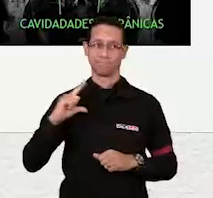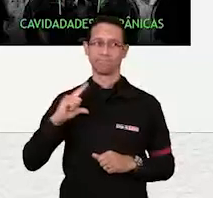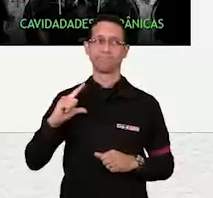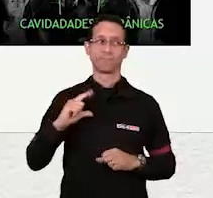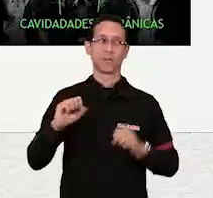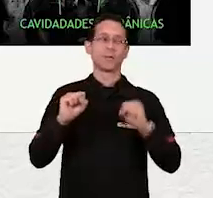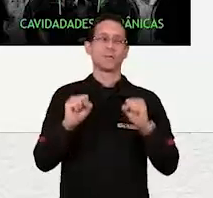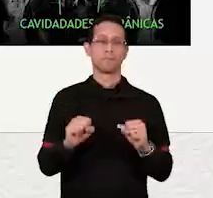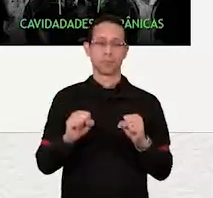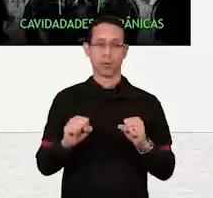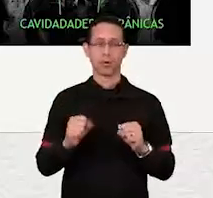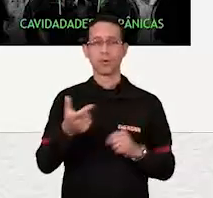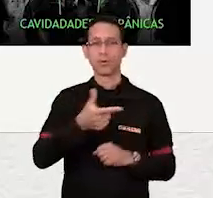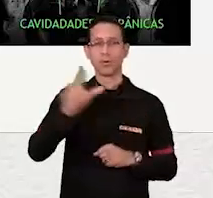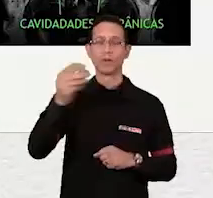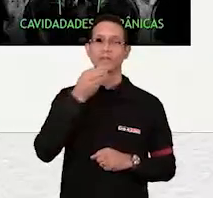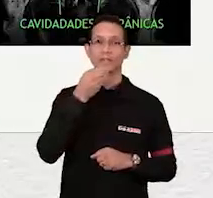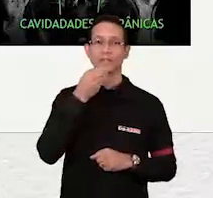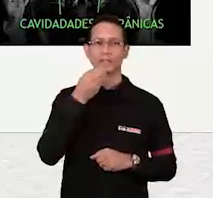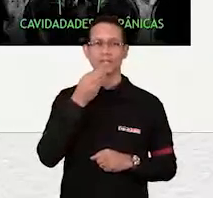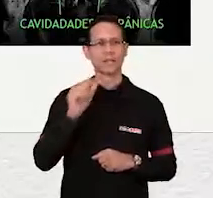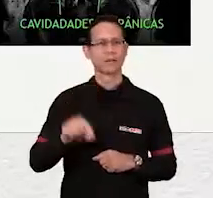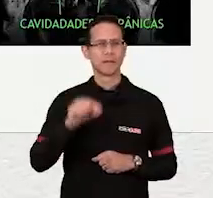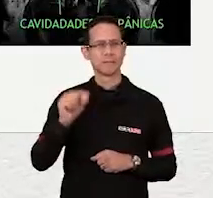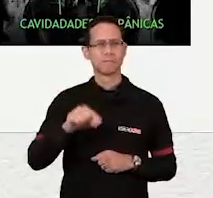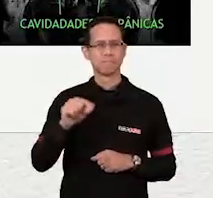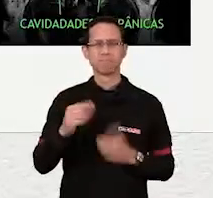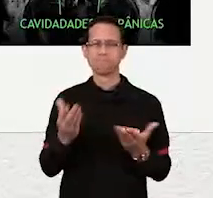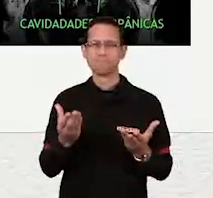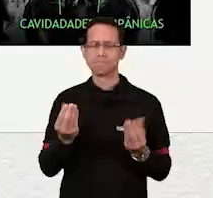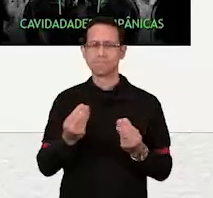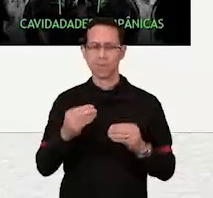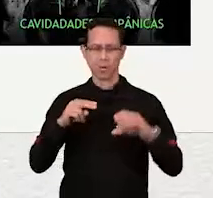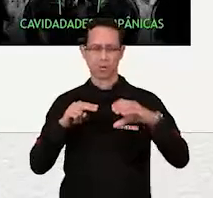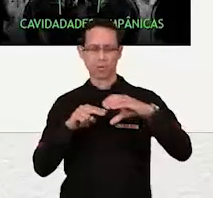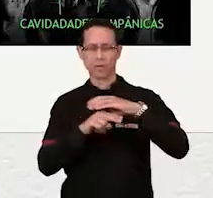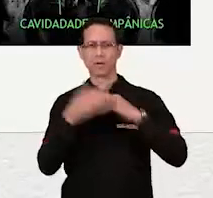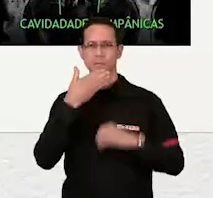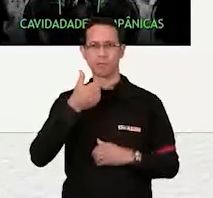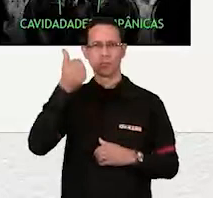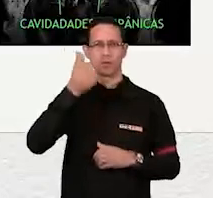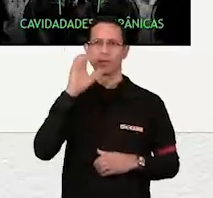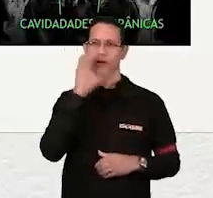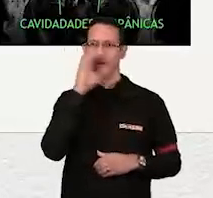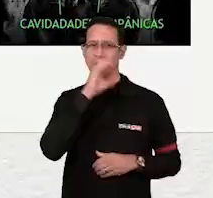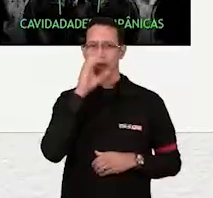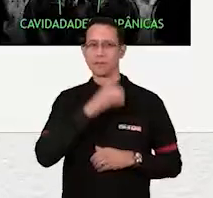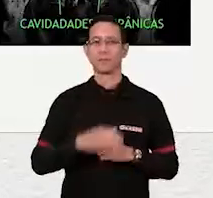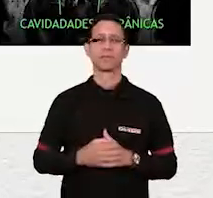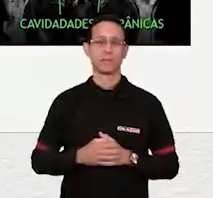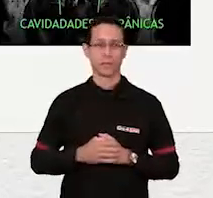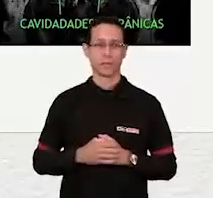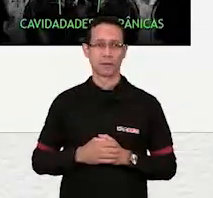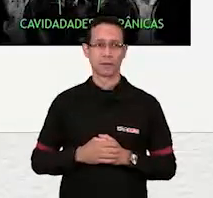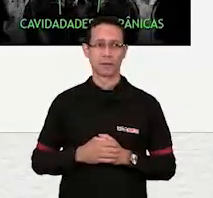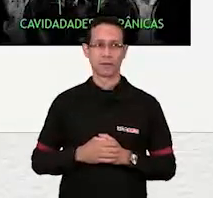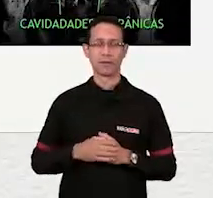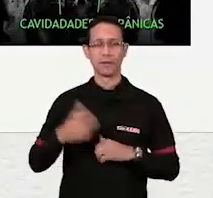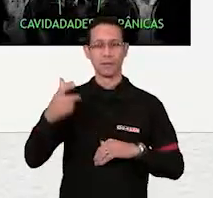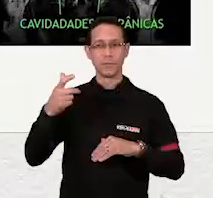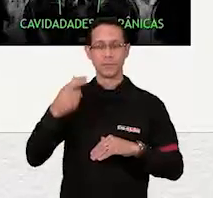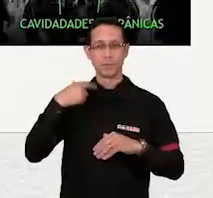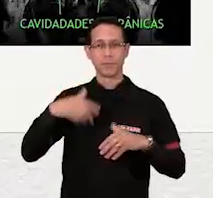ter uma lise, eu vou mostrar um outro exame que ele fala, lise óssea, mas a toma é melhor. A toma é mais rápida. Né? Se anestesia o bicho, faz